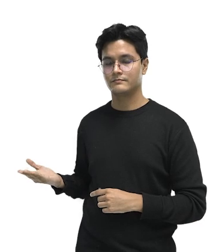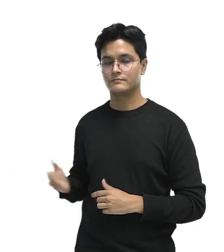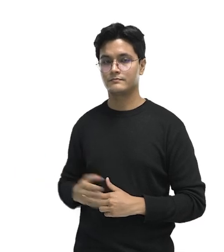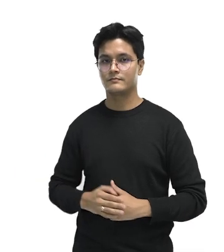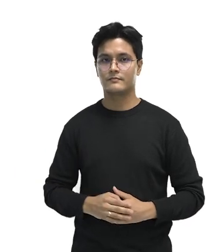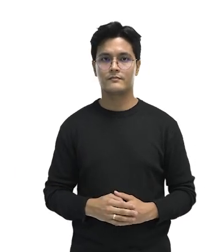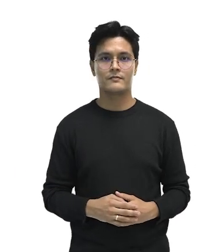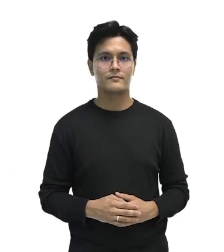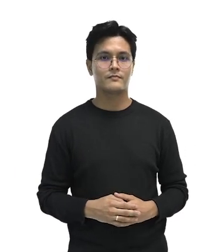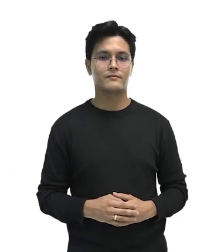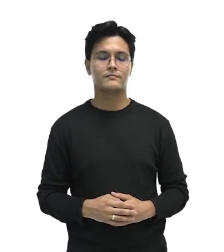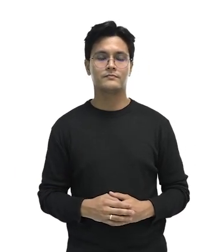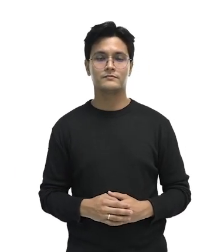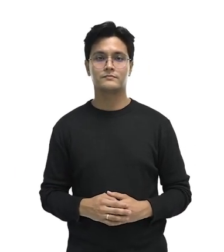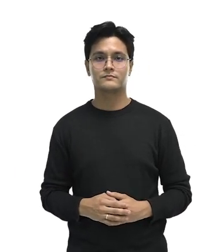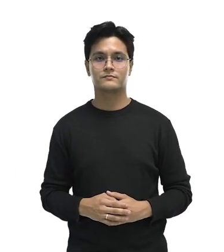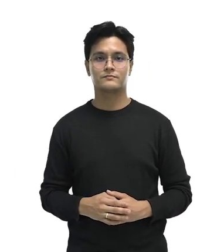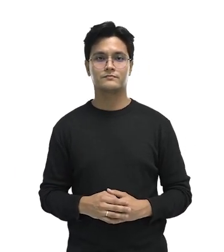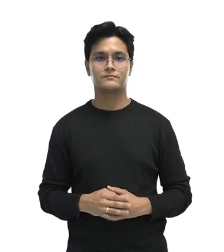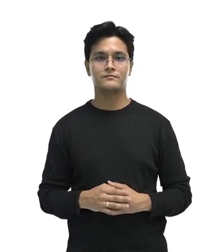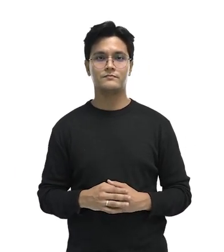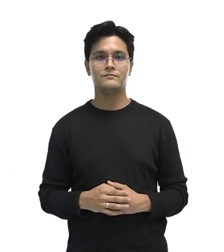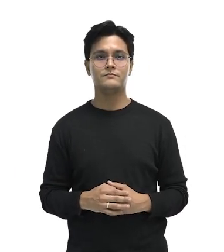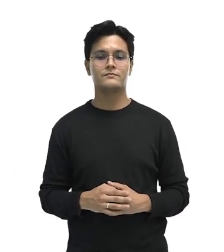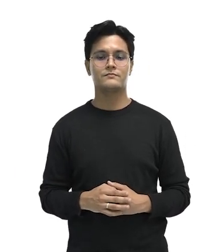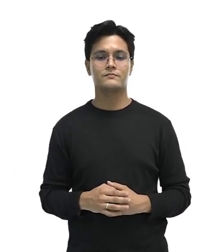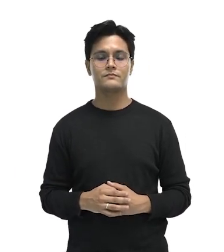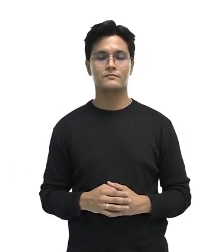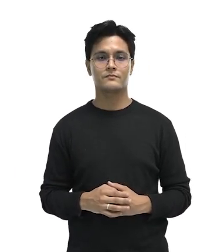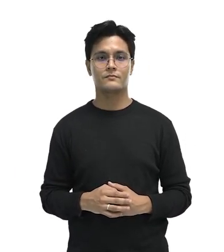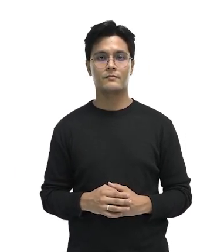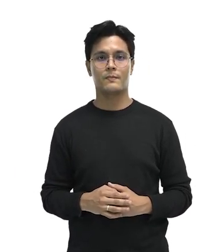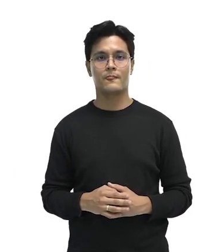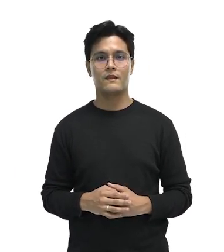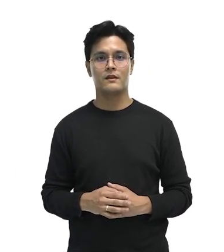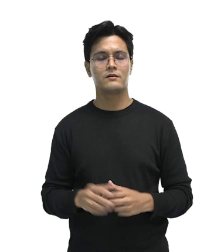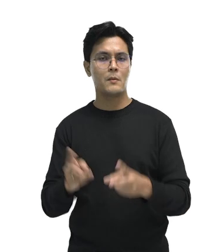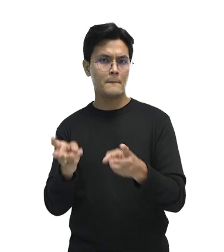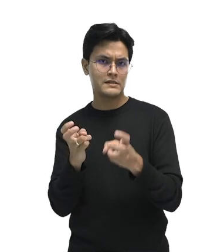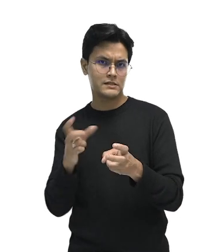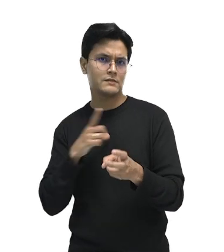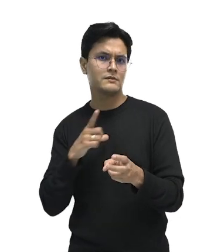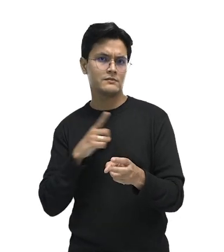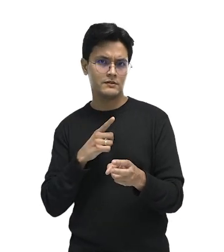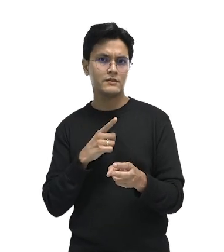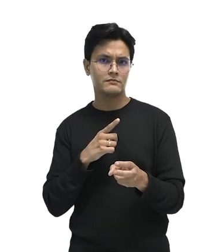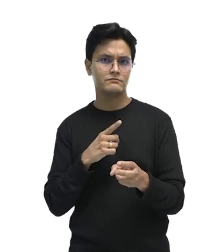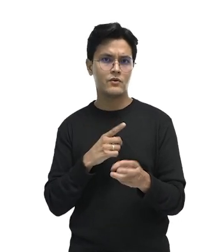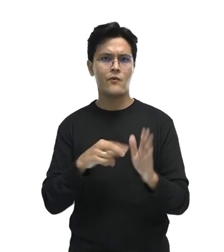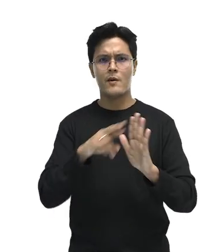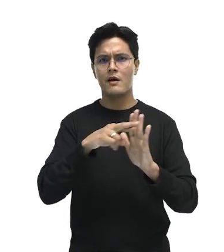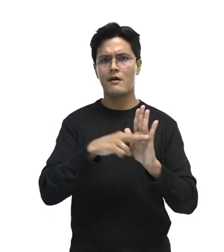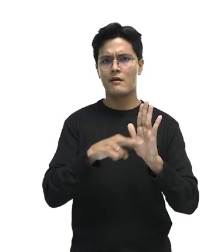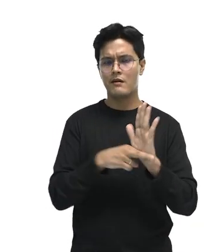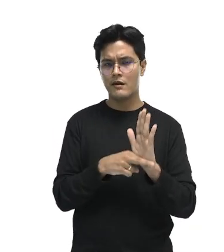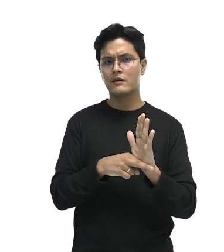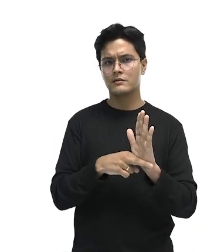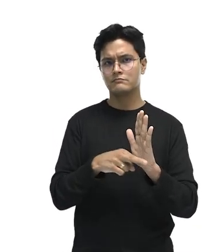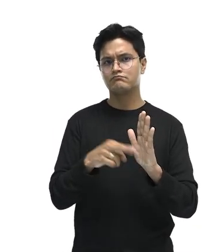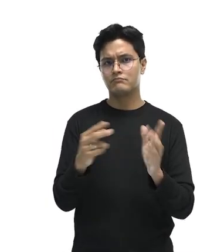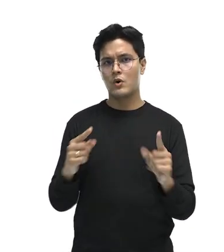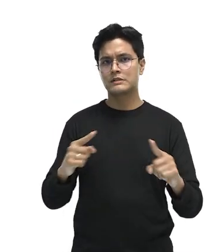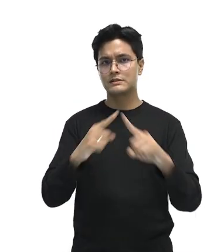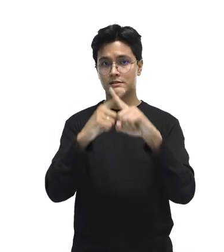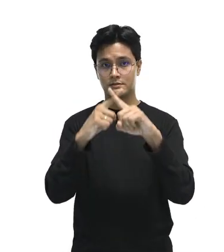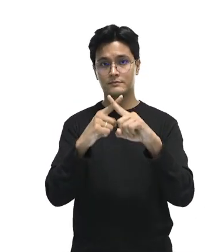Observa o seguinte, nós aqui temos uma regra de 3, tá? A regra de 3 é o